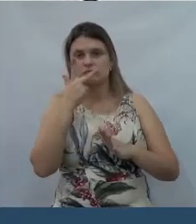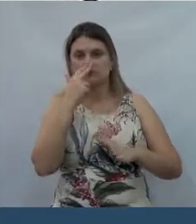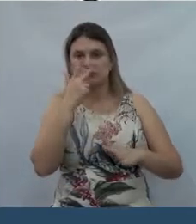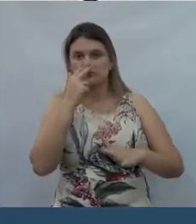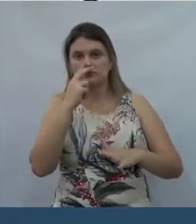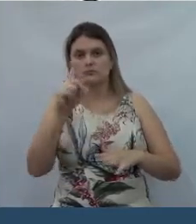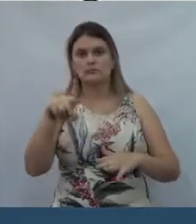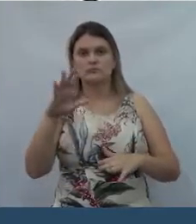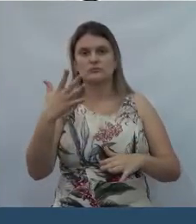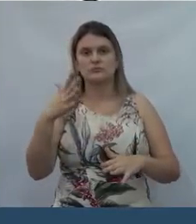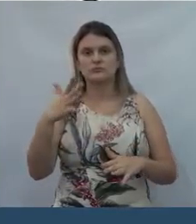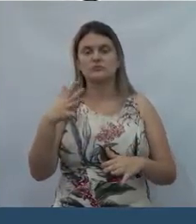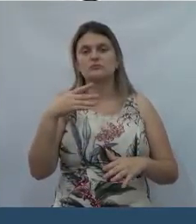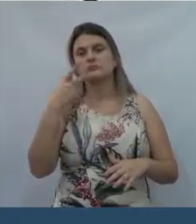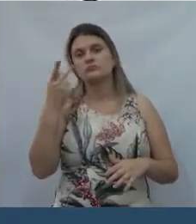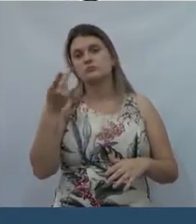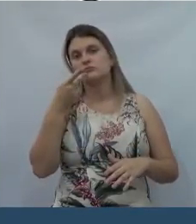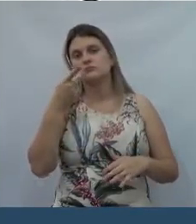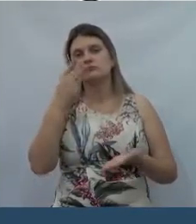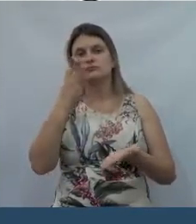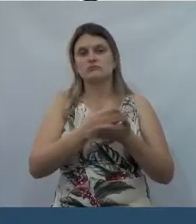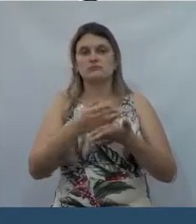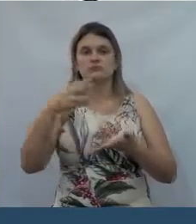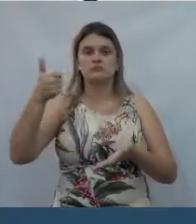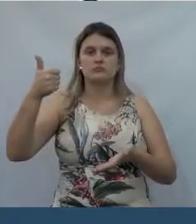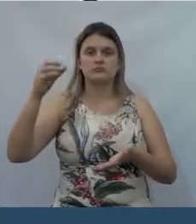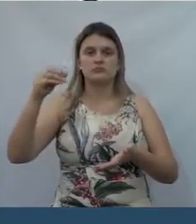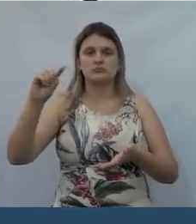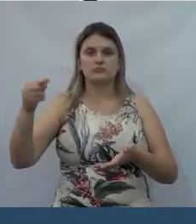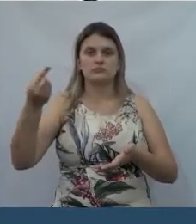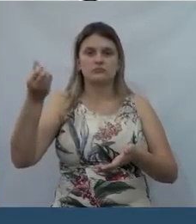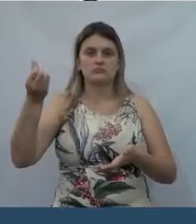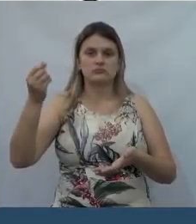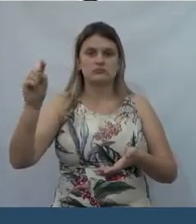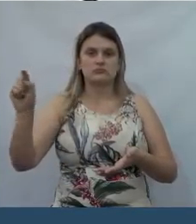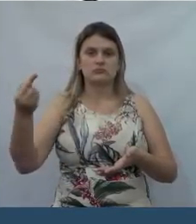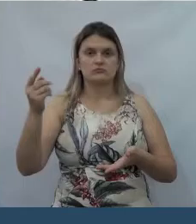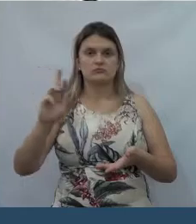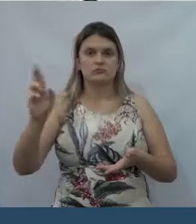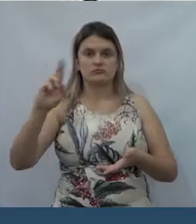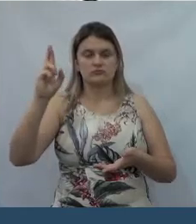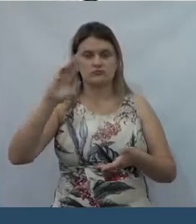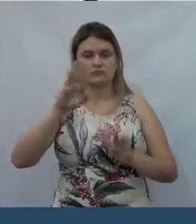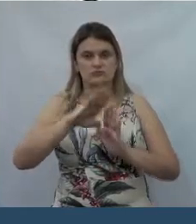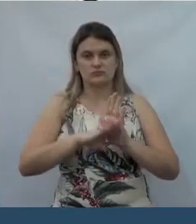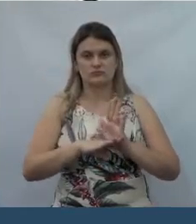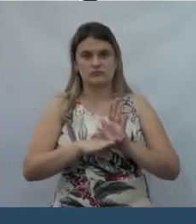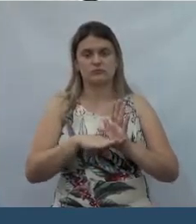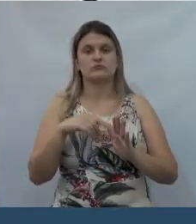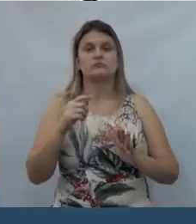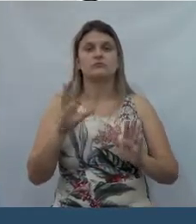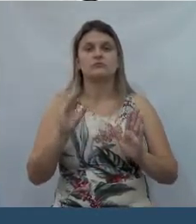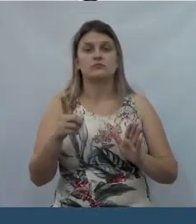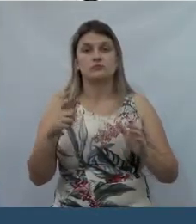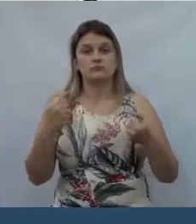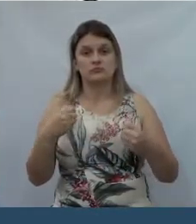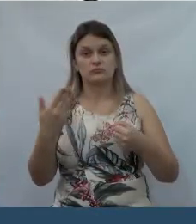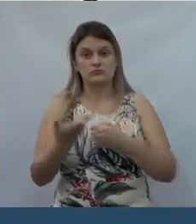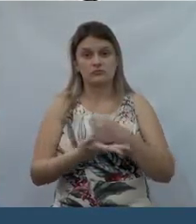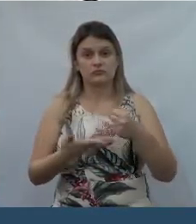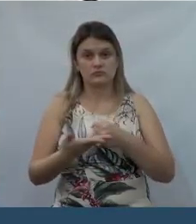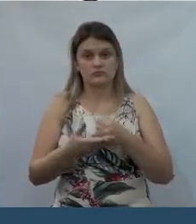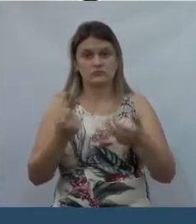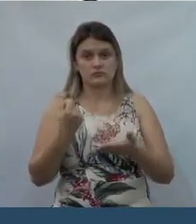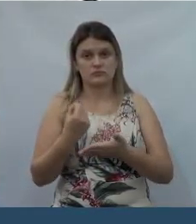parece-me que caiu para aproximadamente a metade, 10 mil, 6 mil reais, qualquer coisa assim. E é um equipamento básico